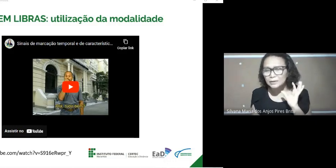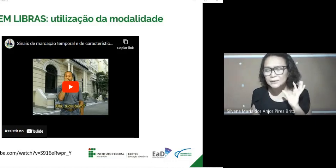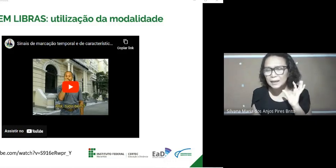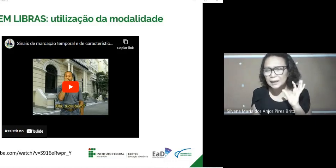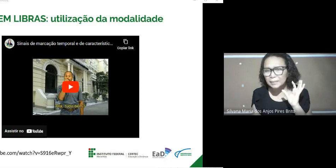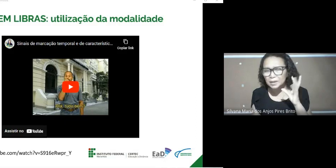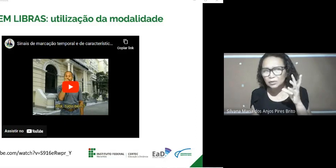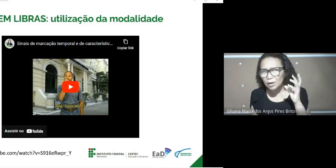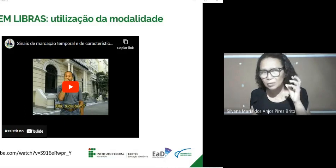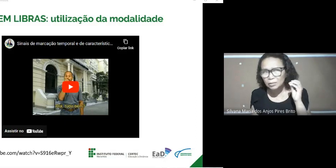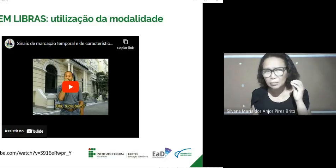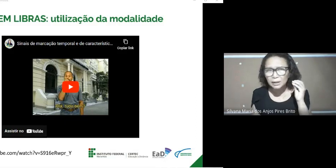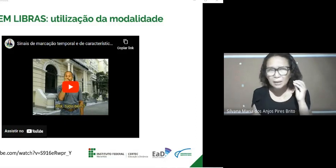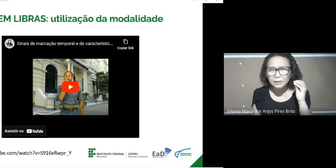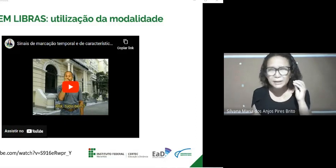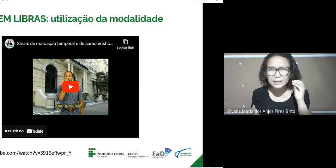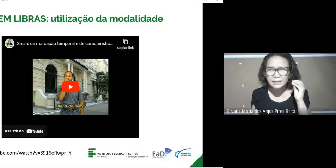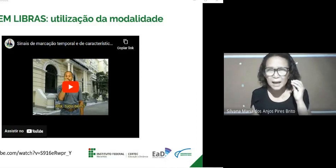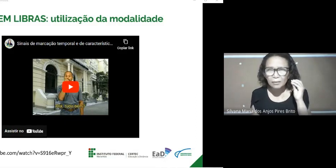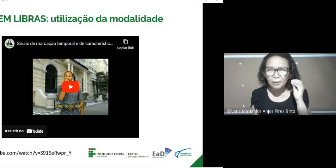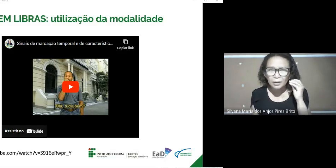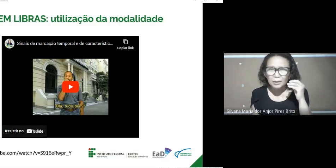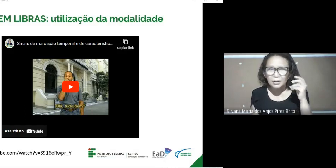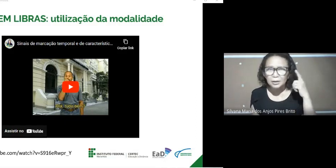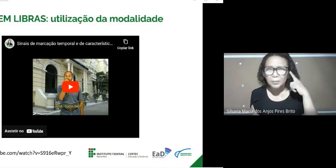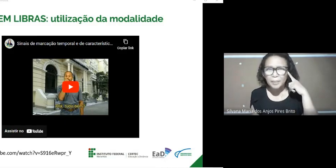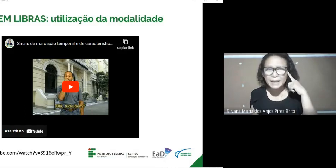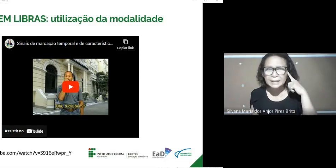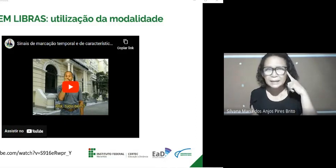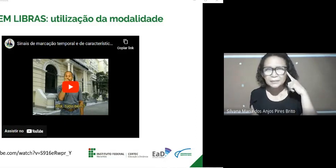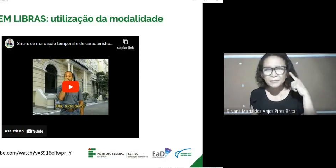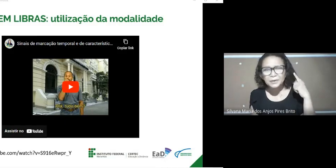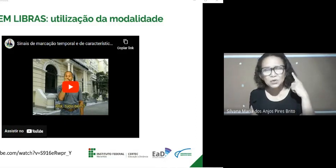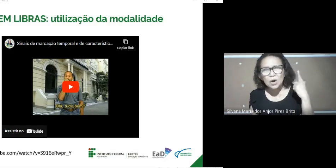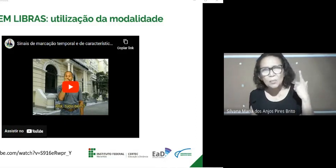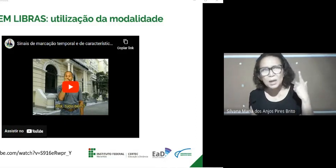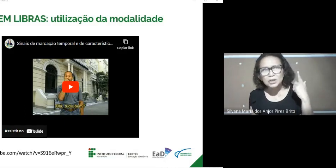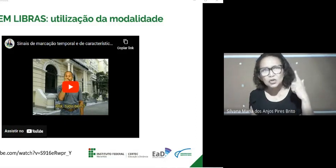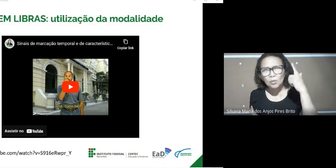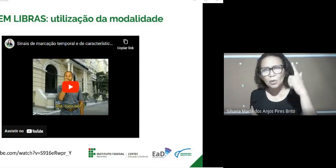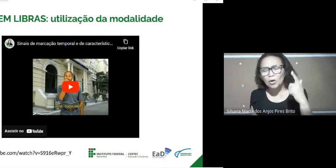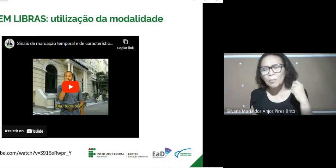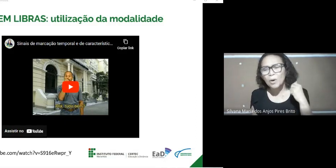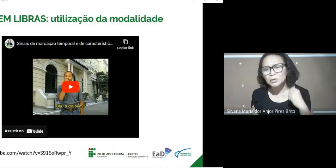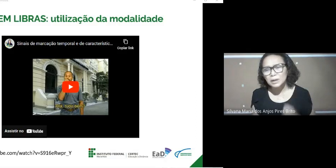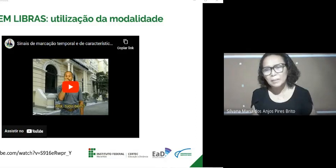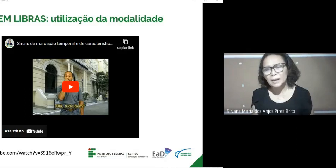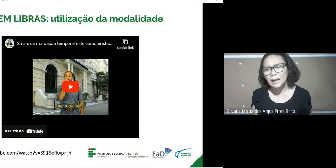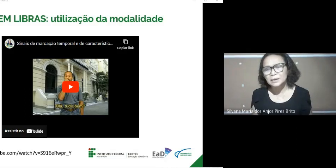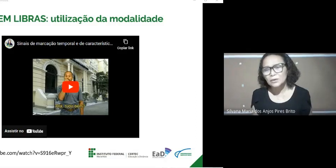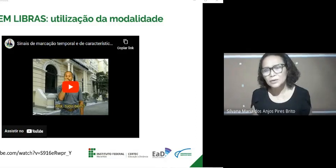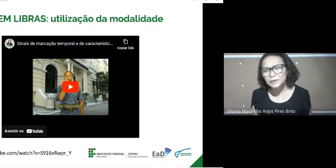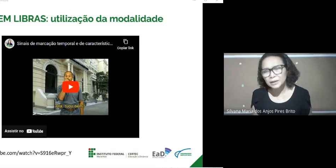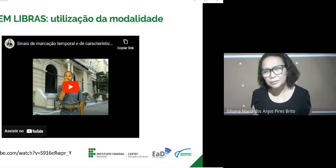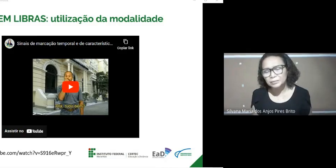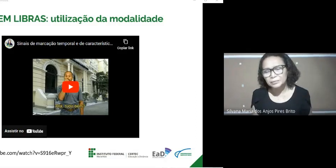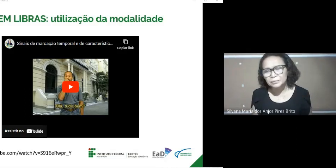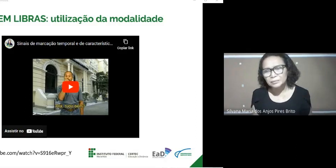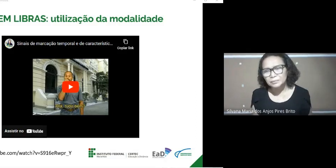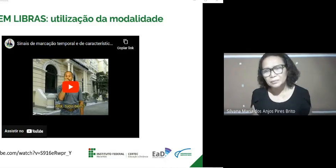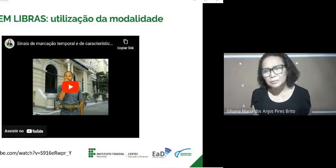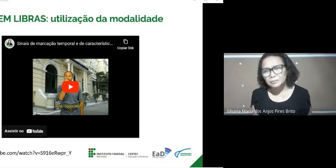Então, eu não sei Libras, eu não me lembro desse sinal. Então, pensem visualmente, como é que eu posso trabalhar esse